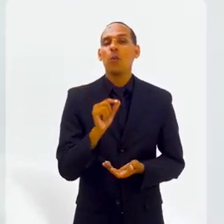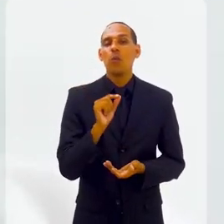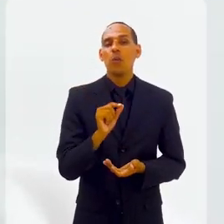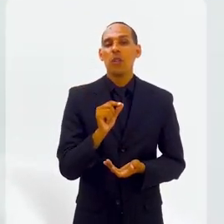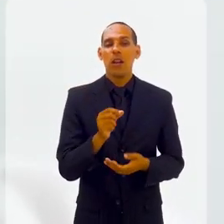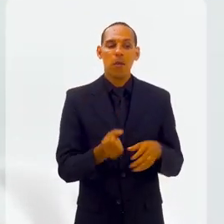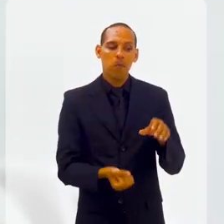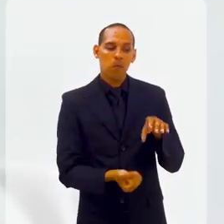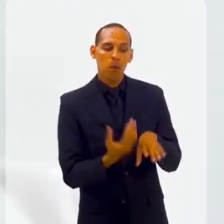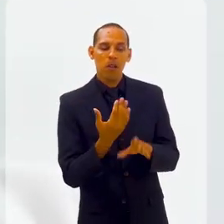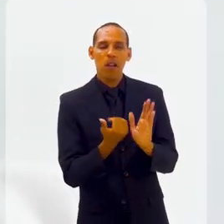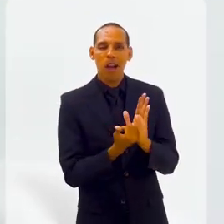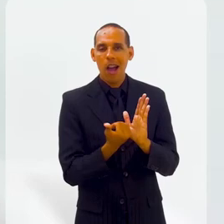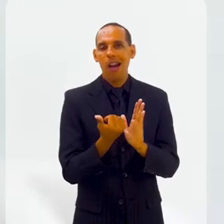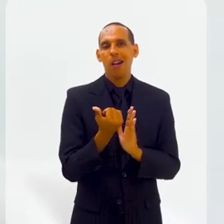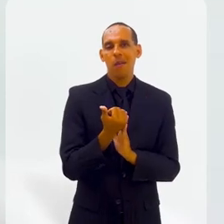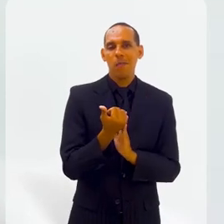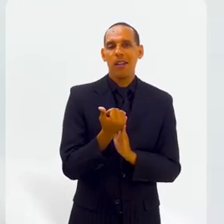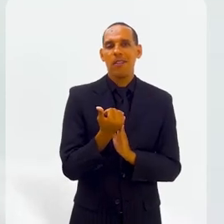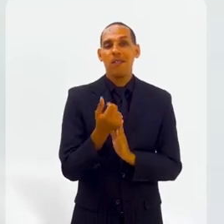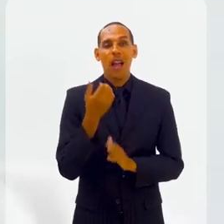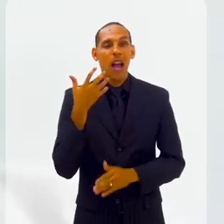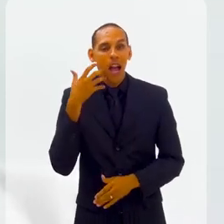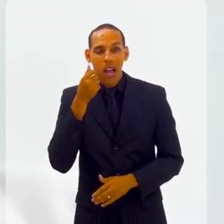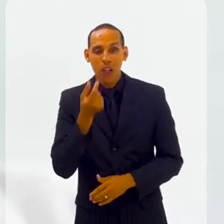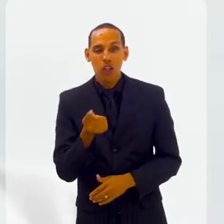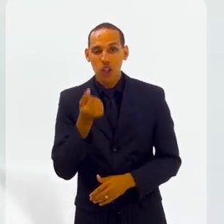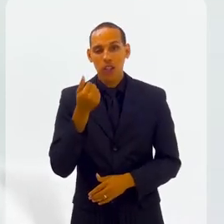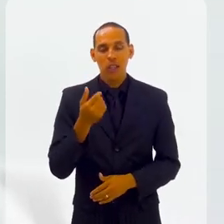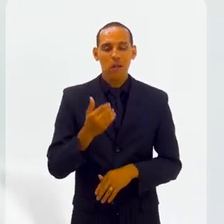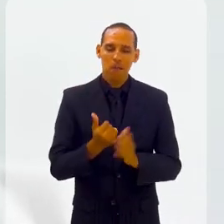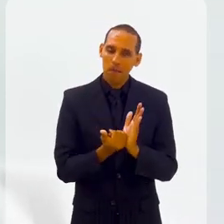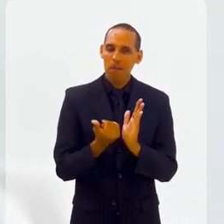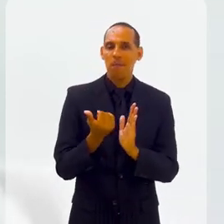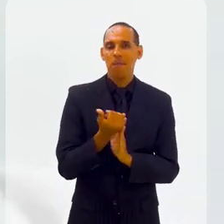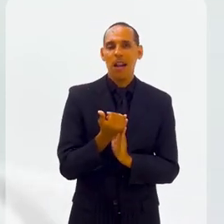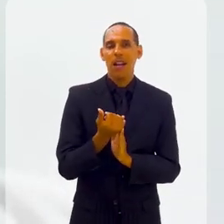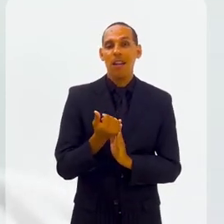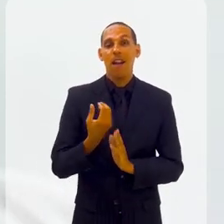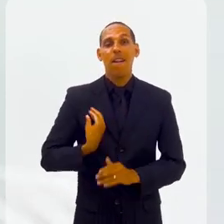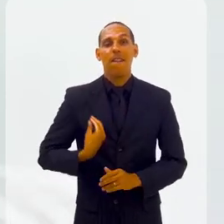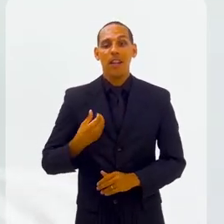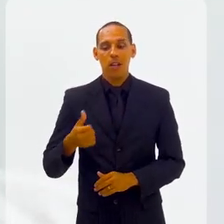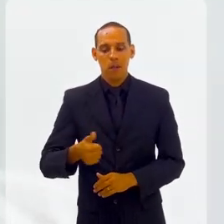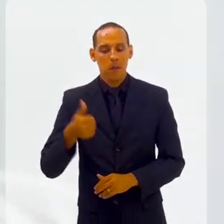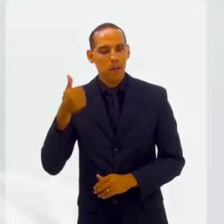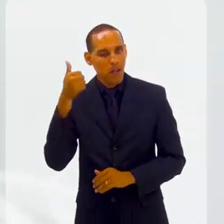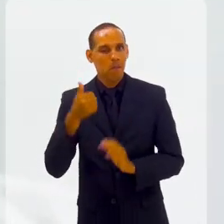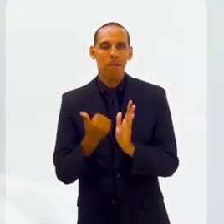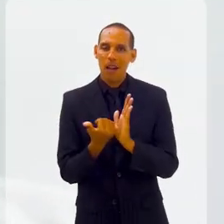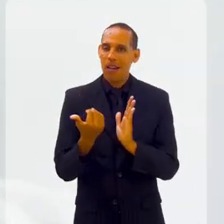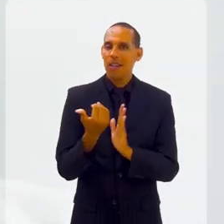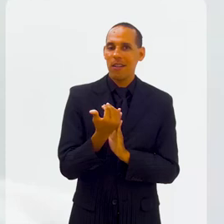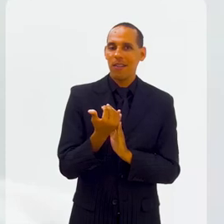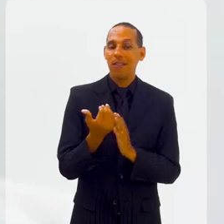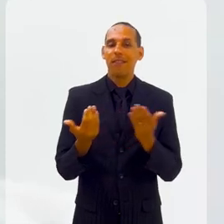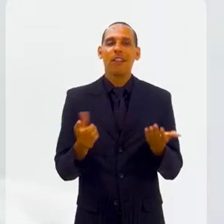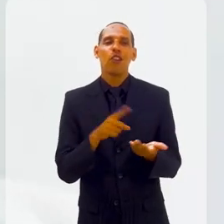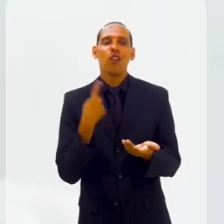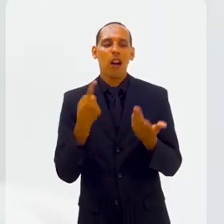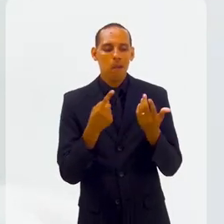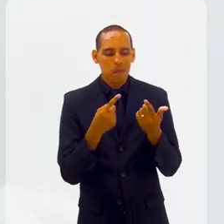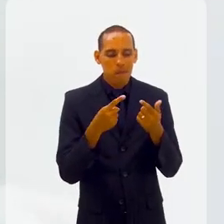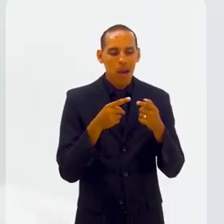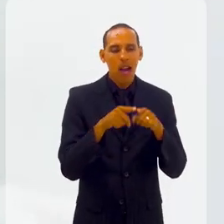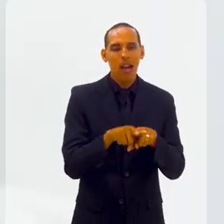capacidade produtiva melhoria de renda qualidade de vida para o produtor então a gente deve intensificar ações de